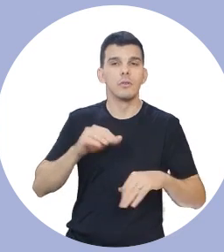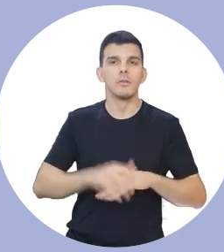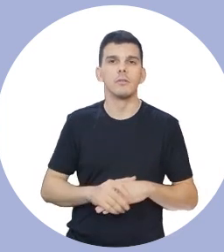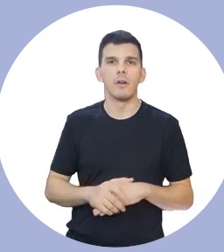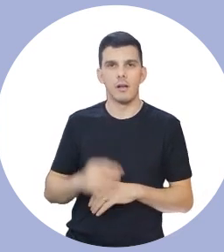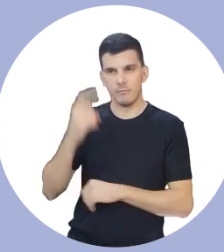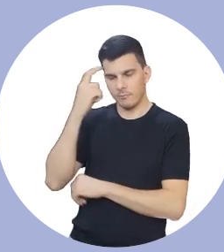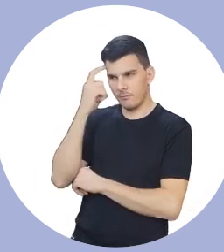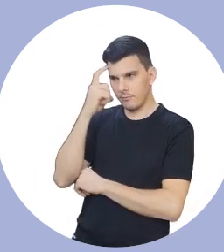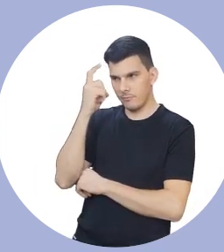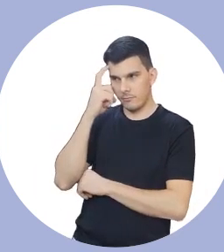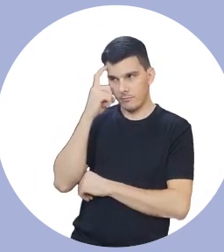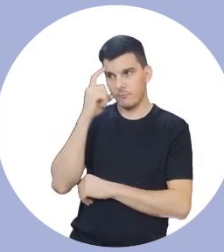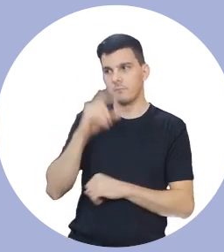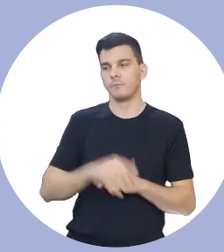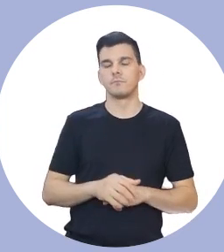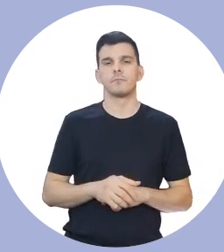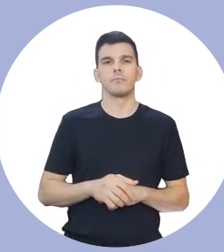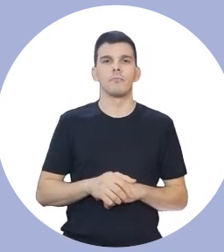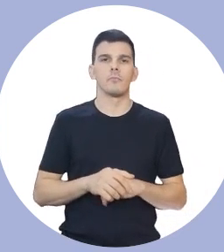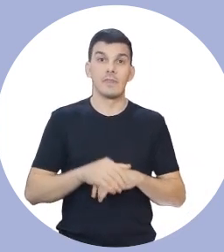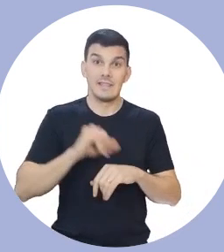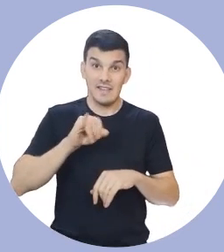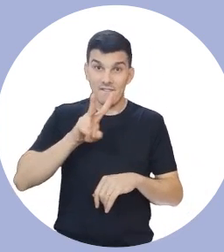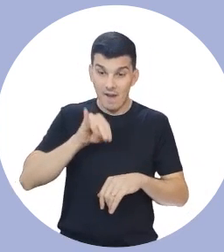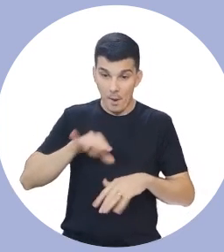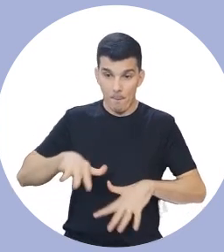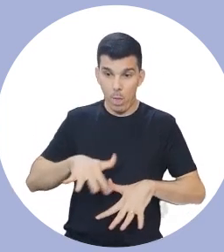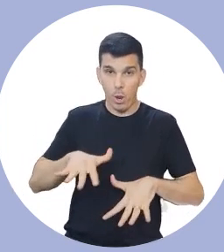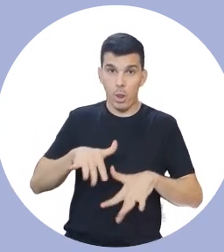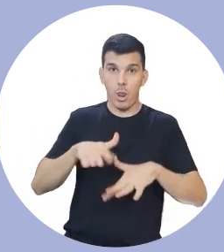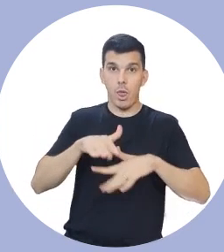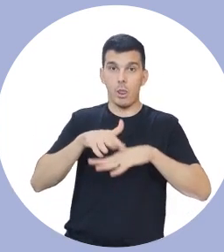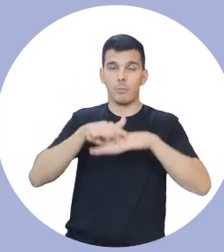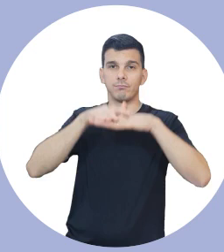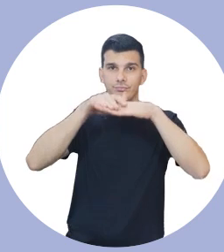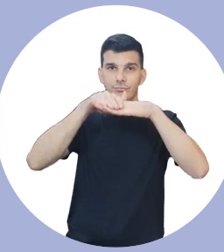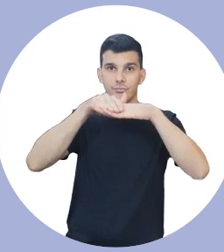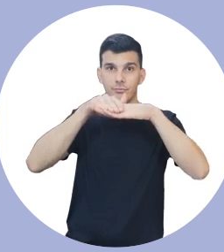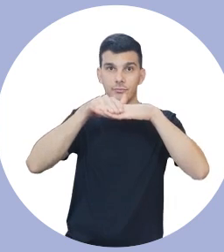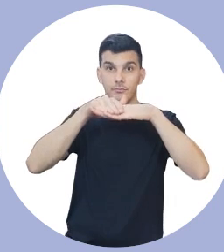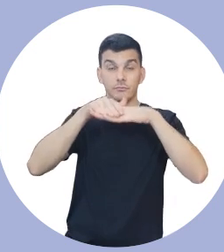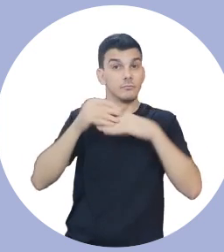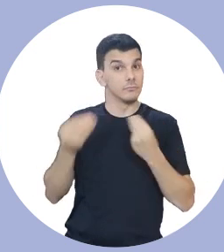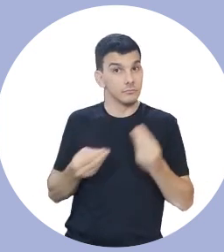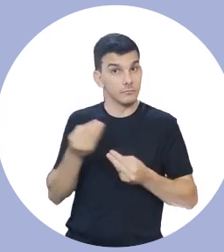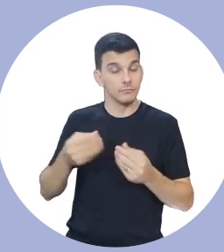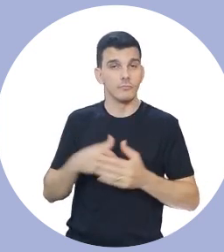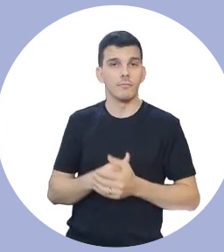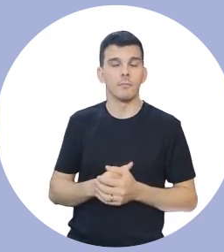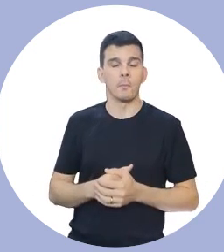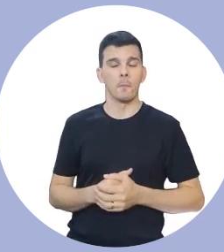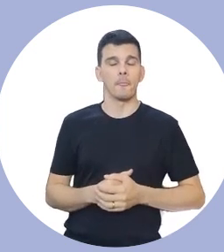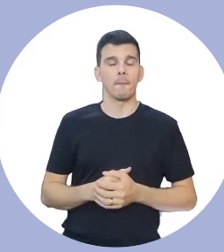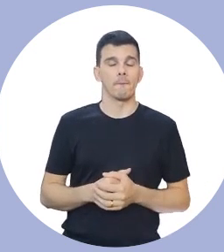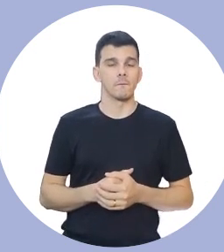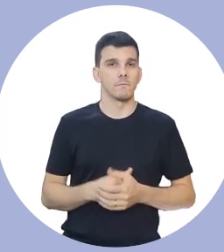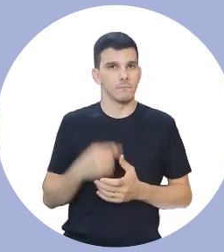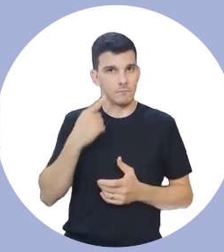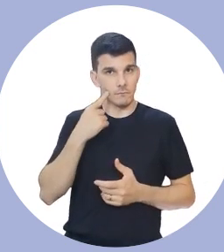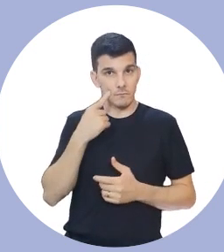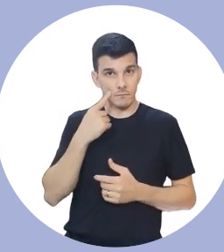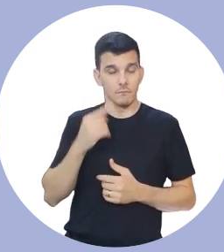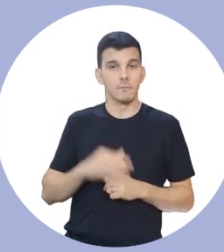aderidas é a... Pensa, você utiliza o sulfato de alumínio e você adere essas impurezas em um único